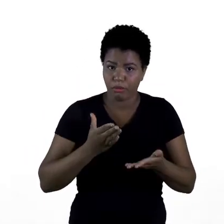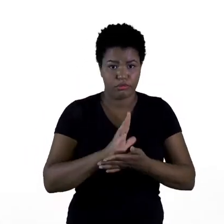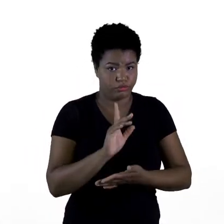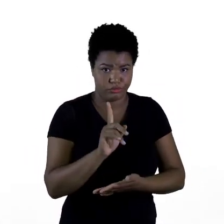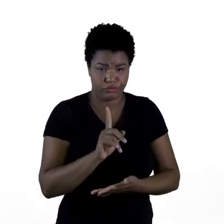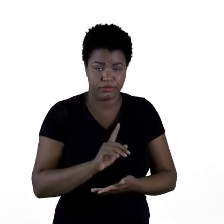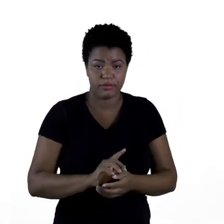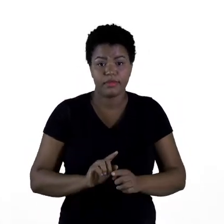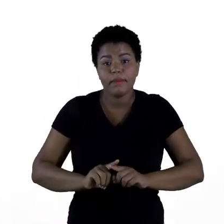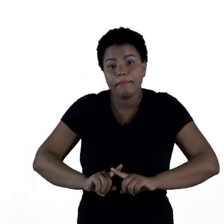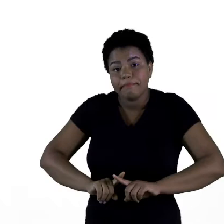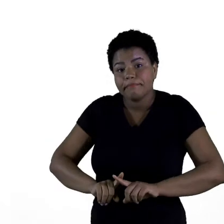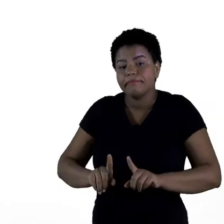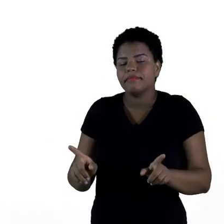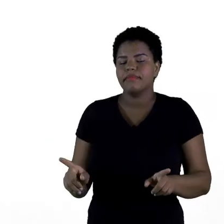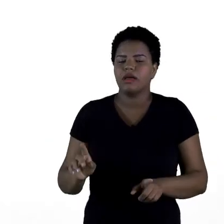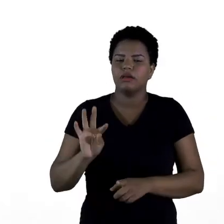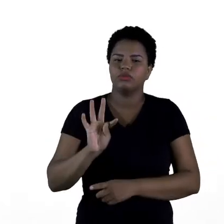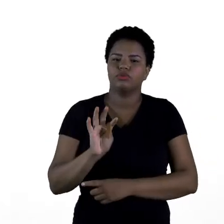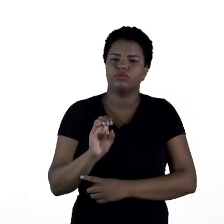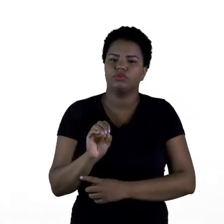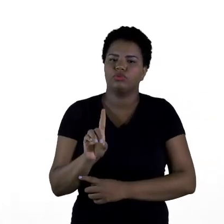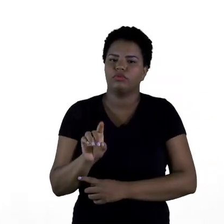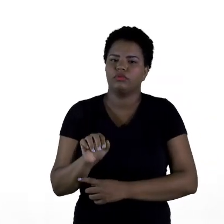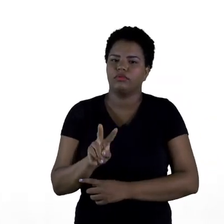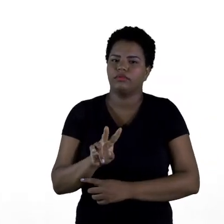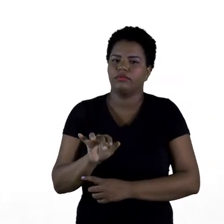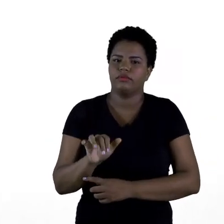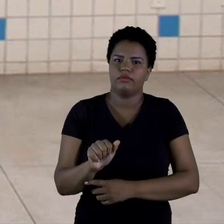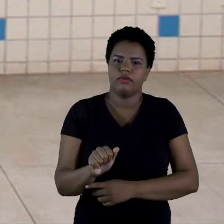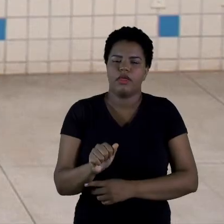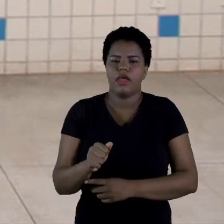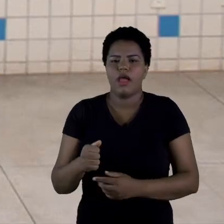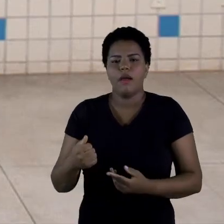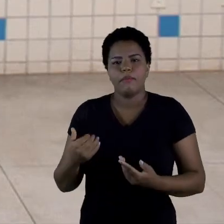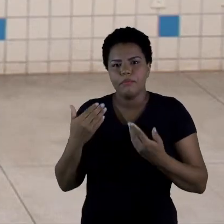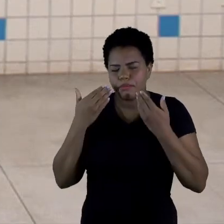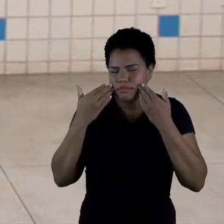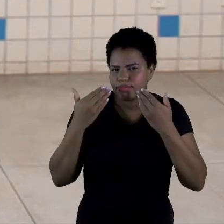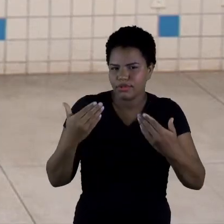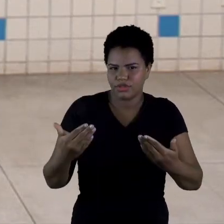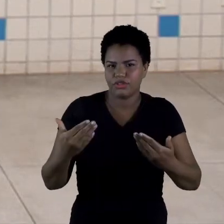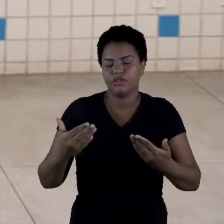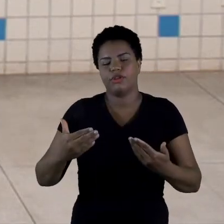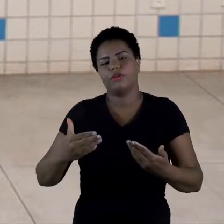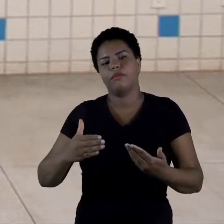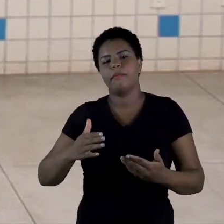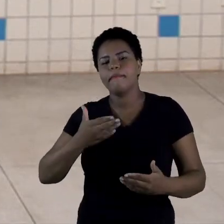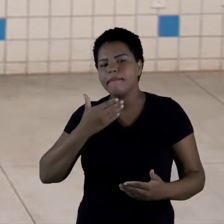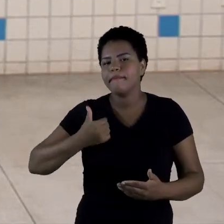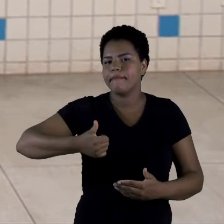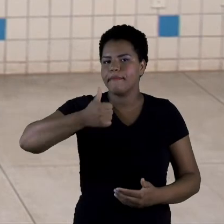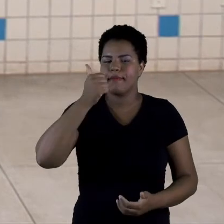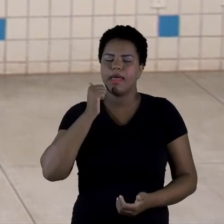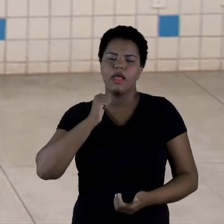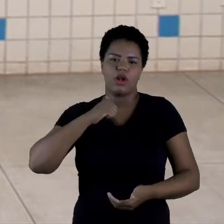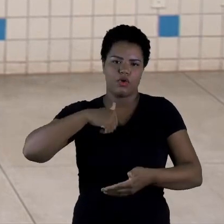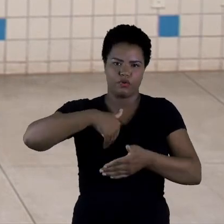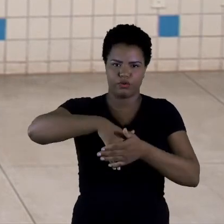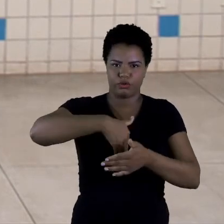Todavia, exibimos o melhor futebol. Outra frase que está